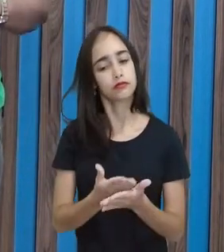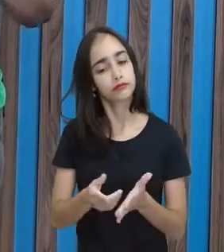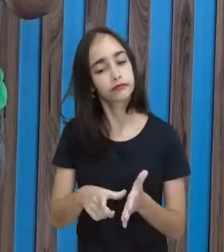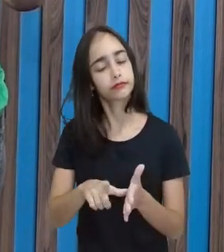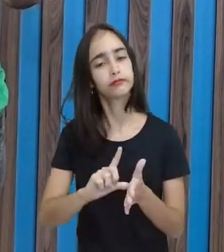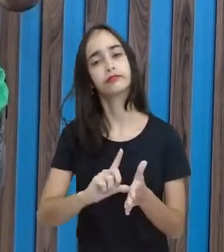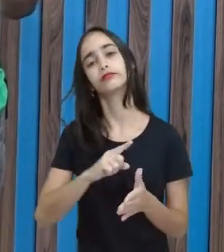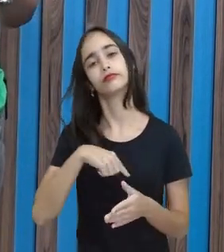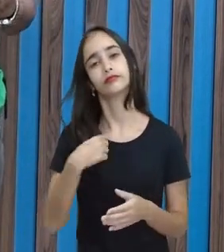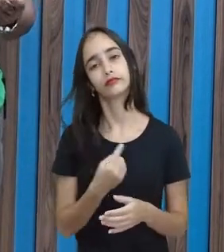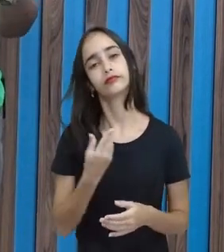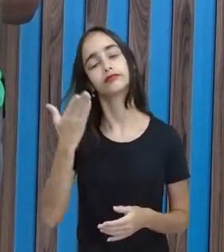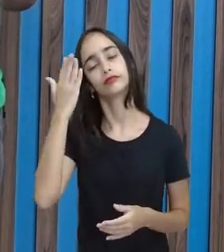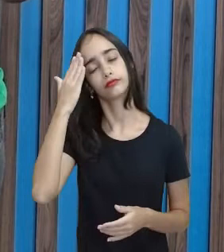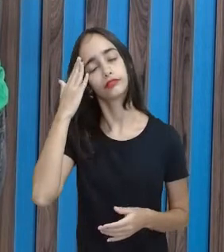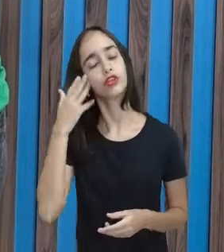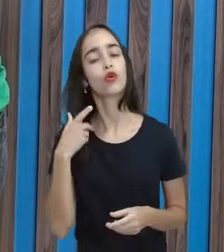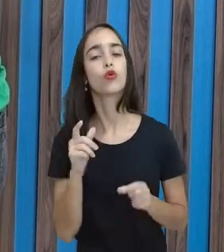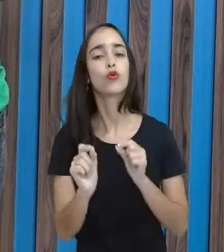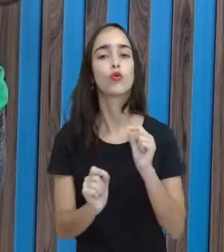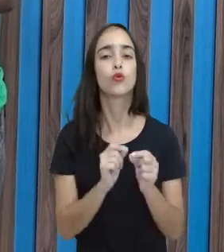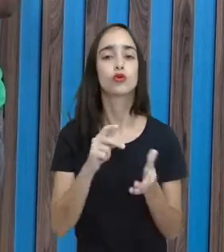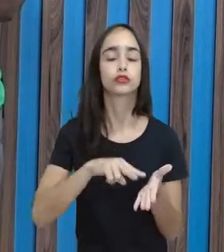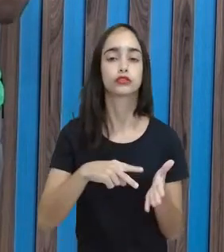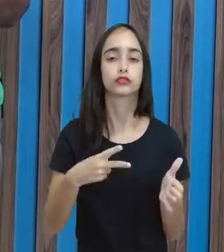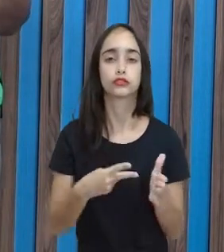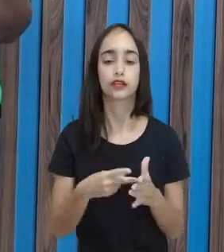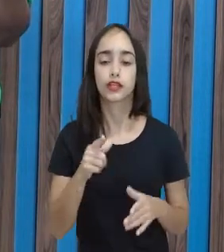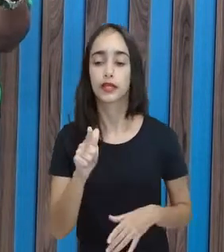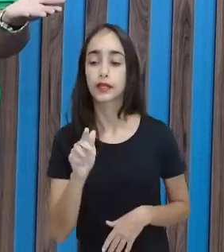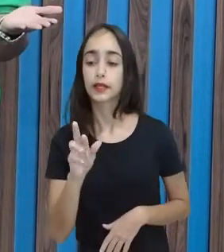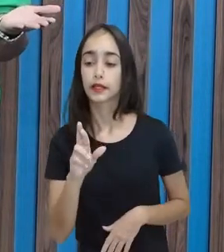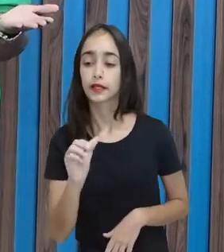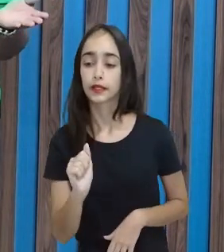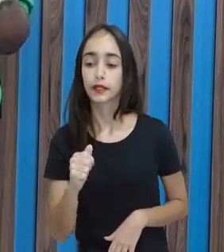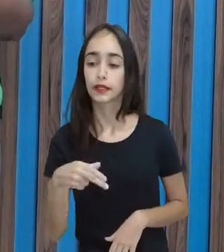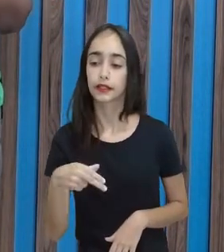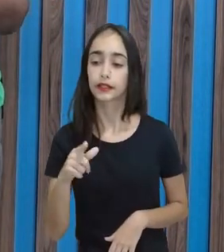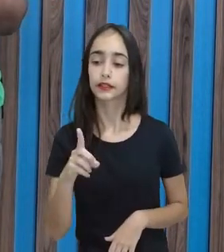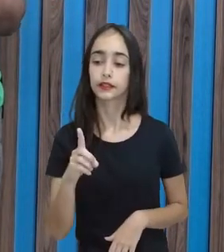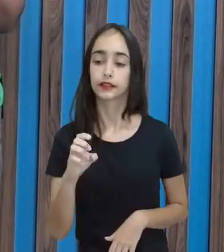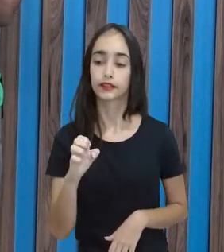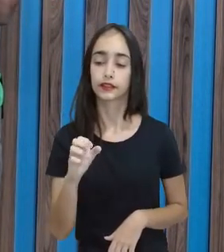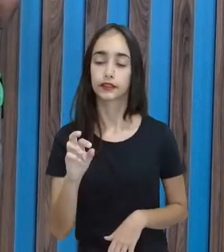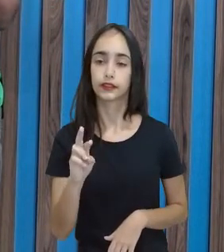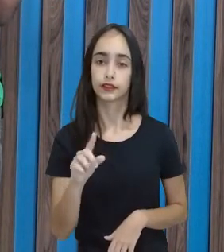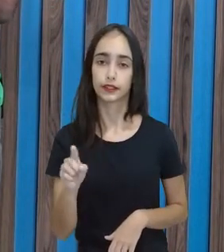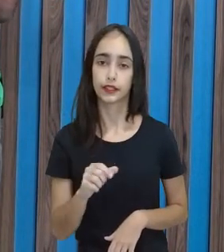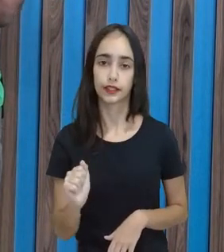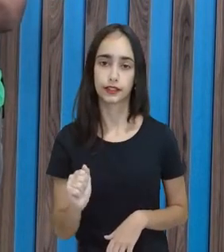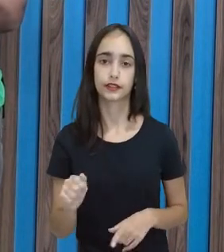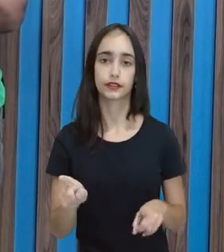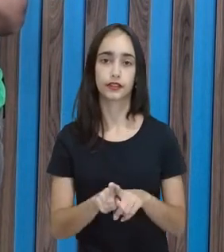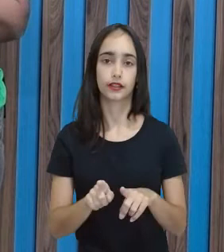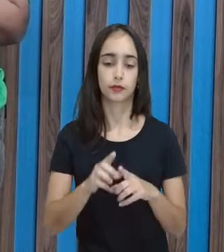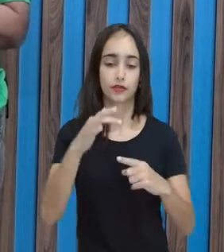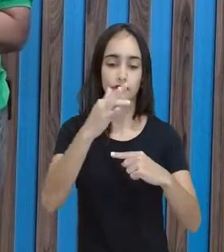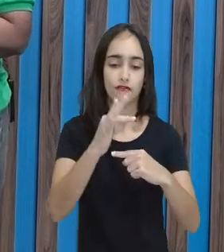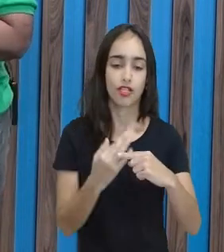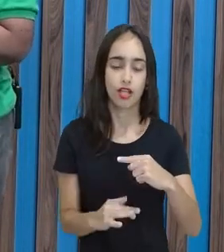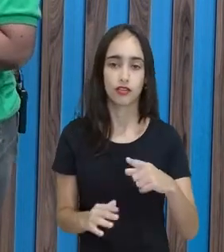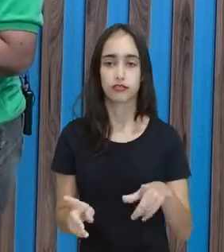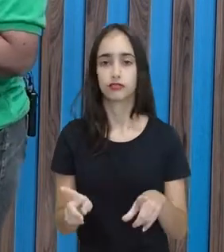grandeza, razão, proporção, regra de três simples e composta. e constante de